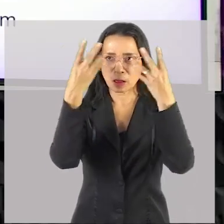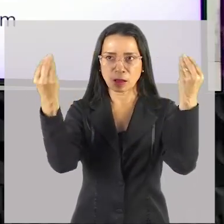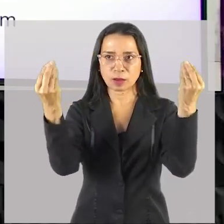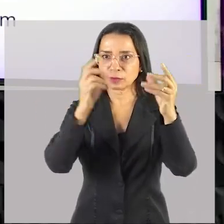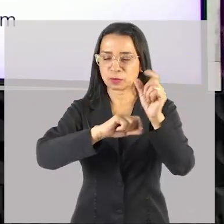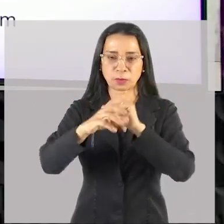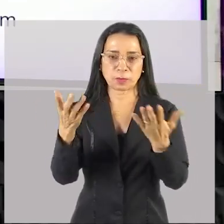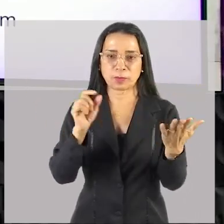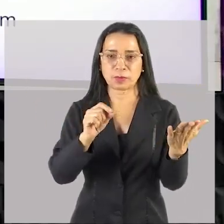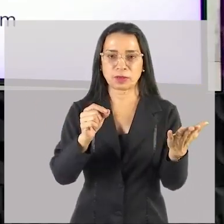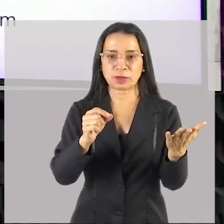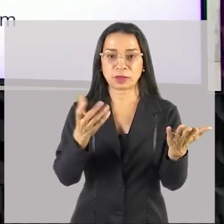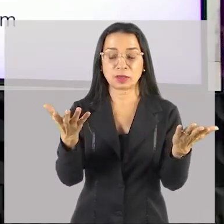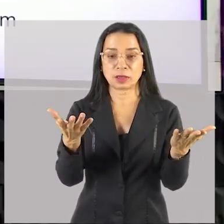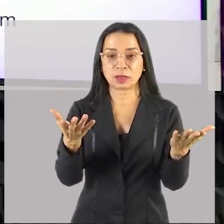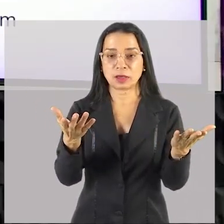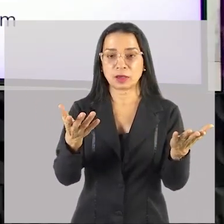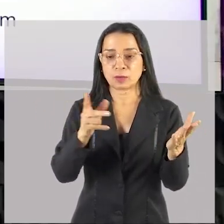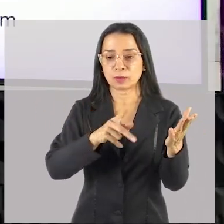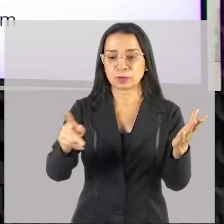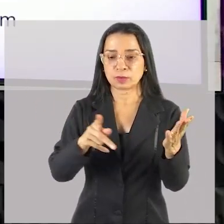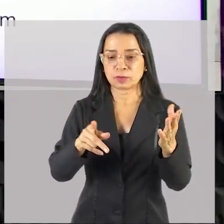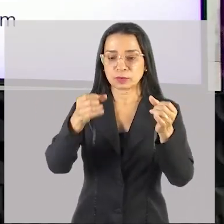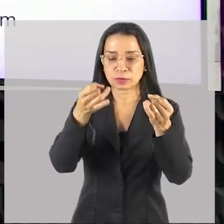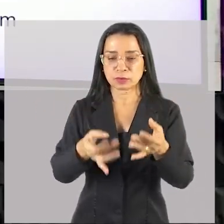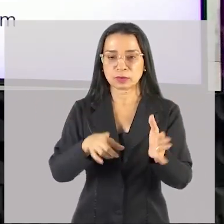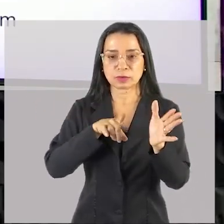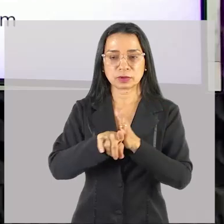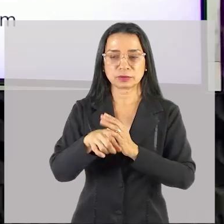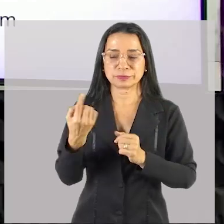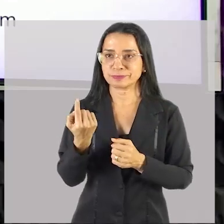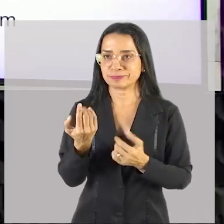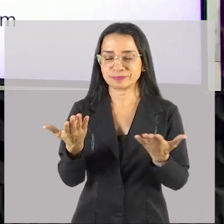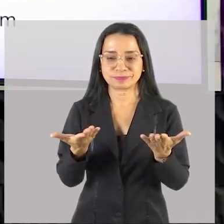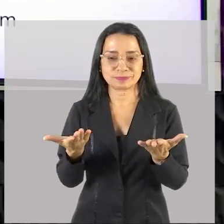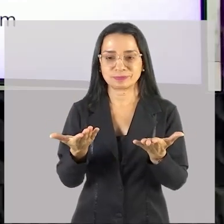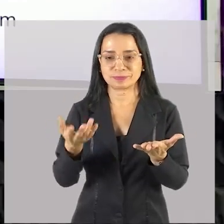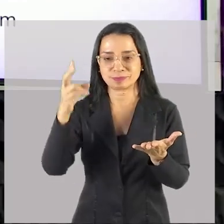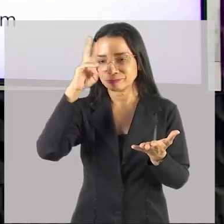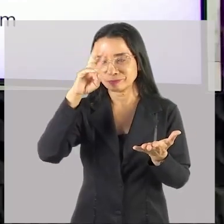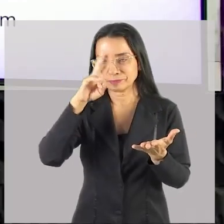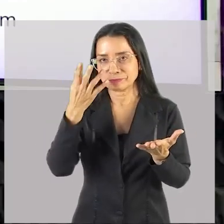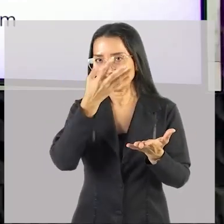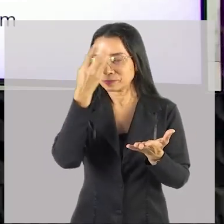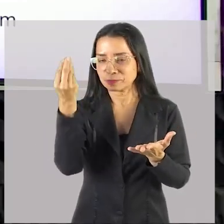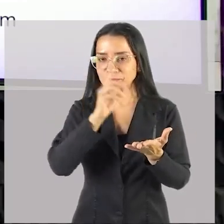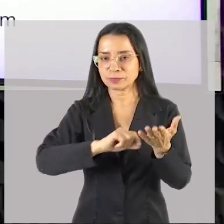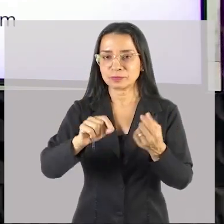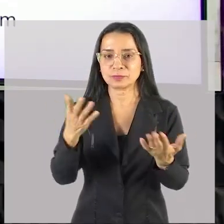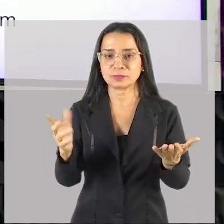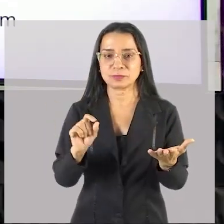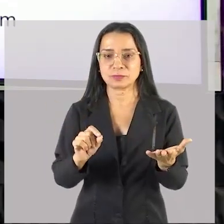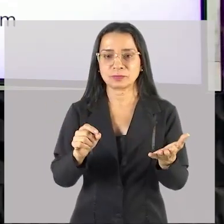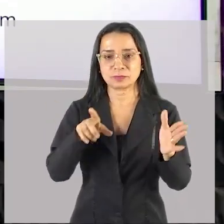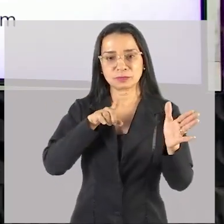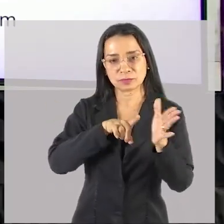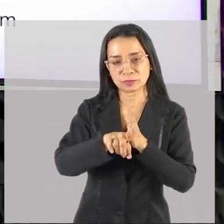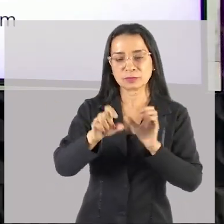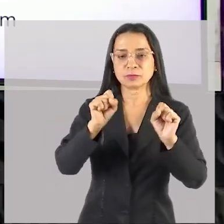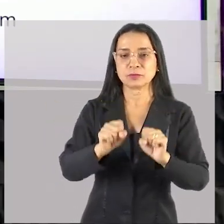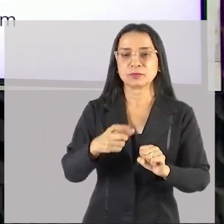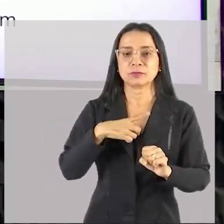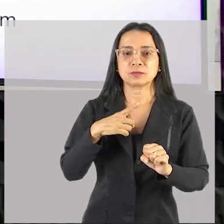quem fala sobre a physis, né, ali os pré-socráticos, né? Então a gente está aqui dentro do Aristóteles falando sobre a ética e